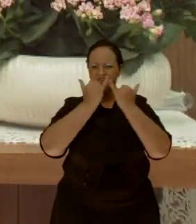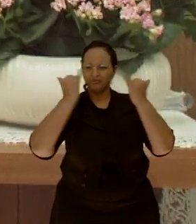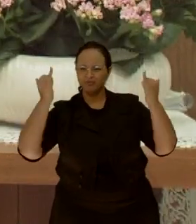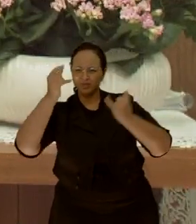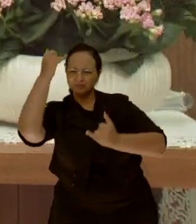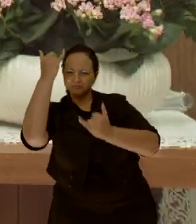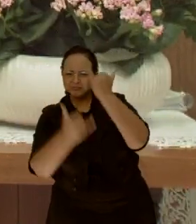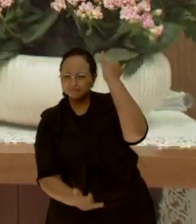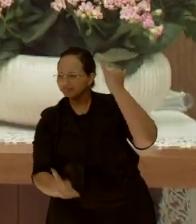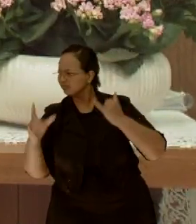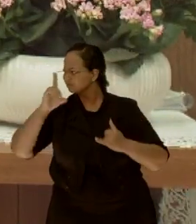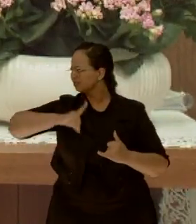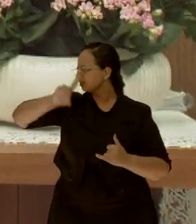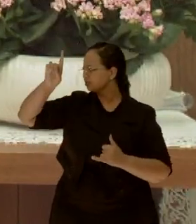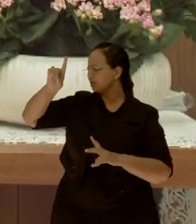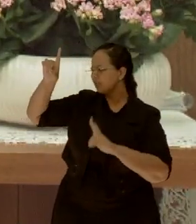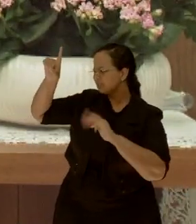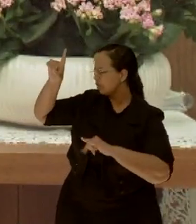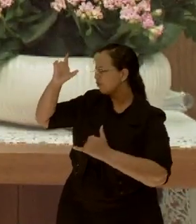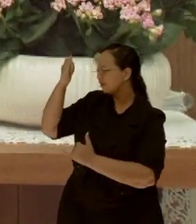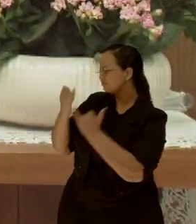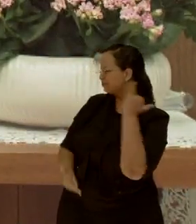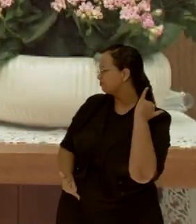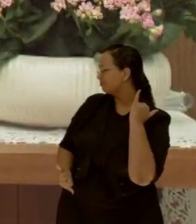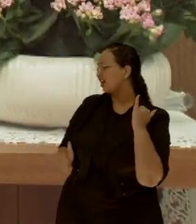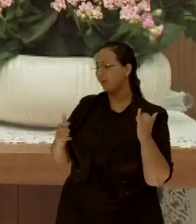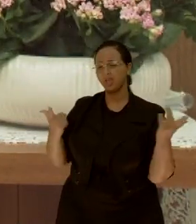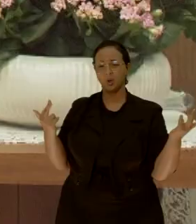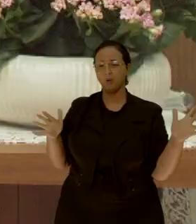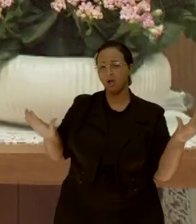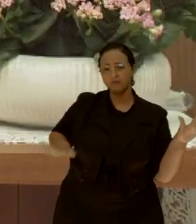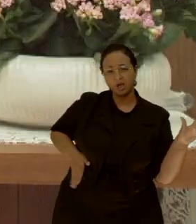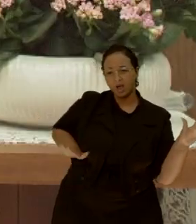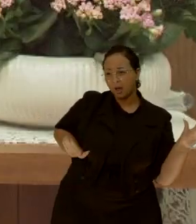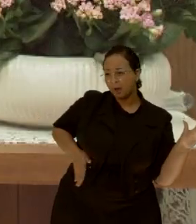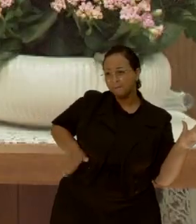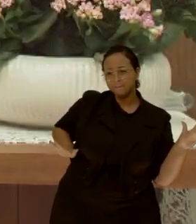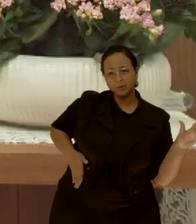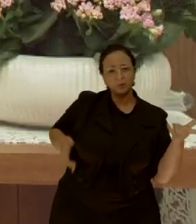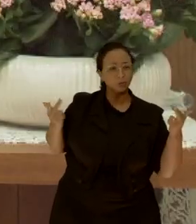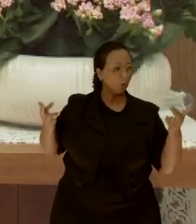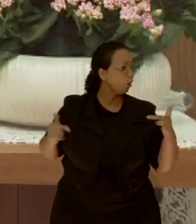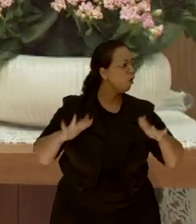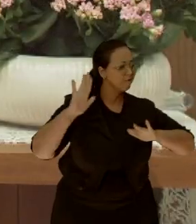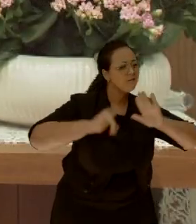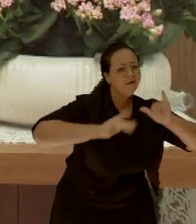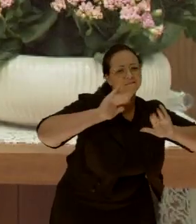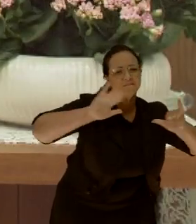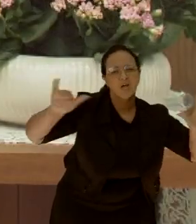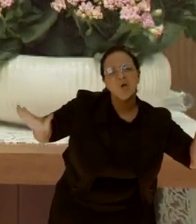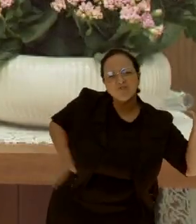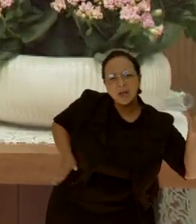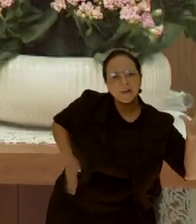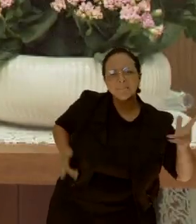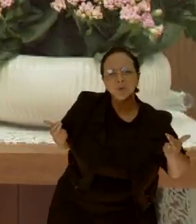com o Senhor. São nóias. Eles querem juntar outros nóias. Não tem problema nenhum.